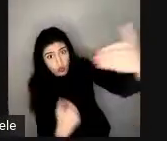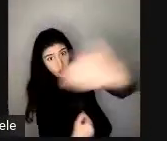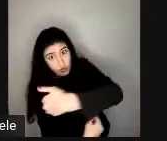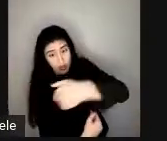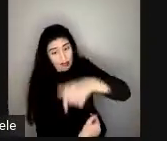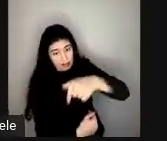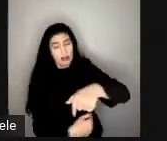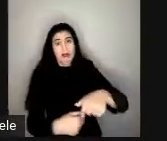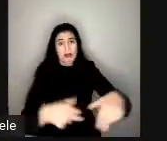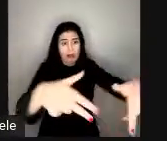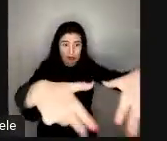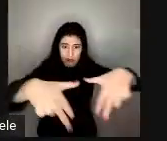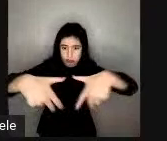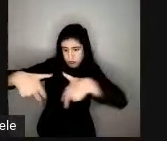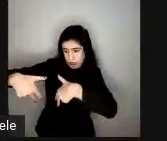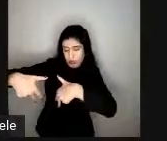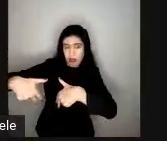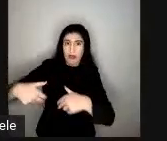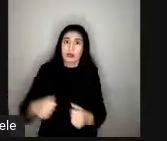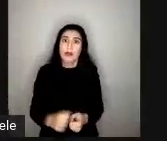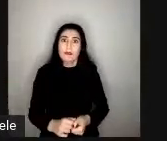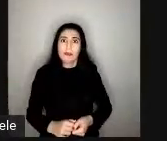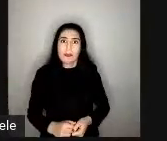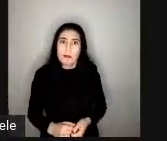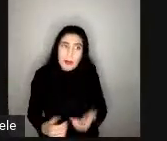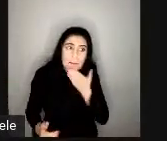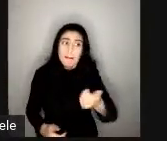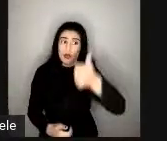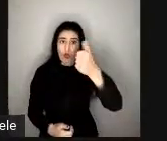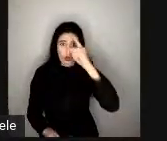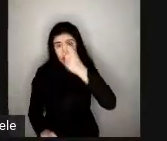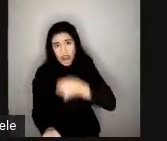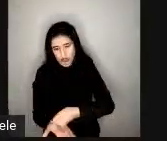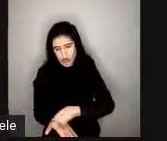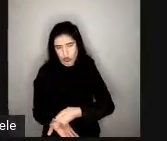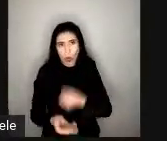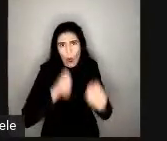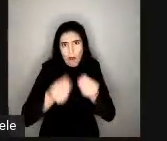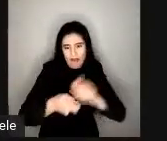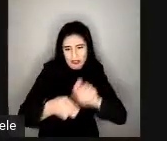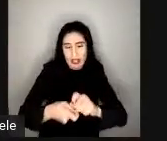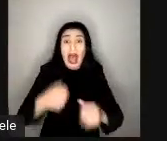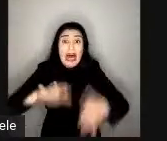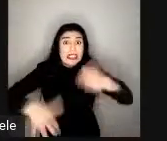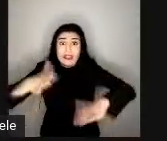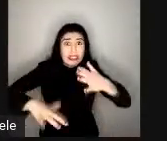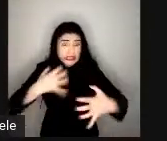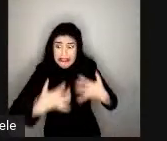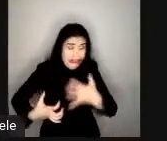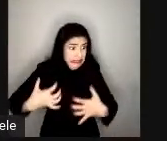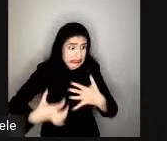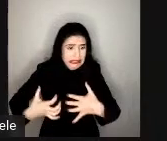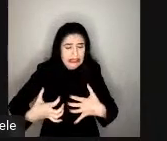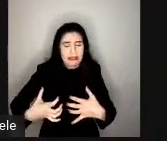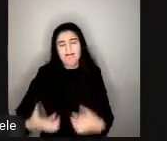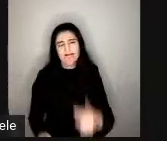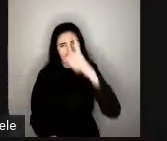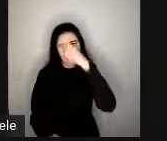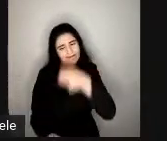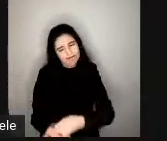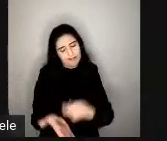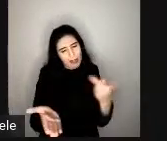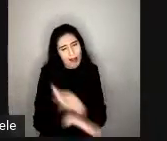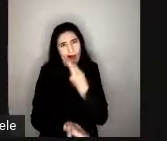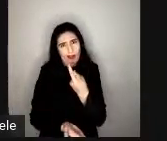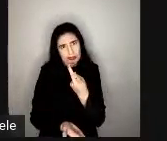de comportamento ajuda as pessoas a tomar a melhor decisão, né? Porque às vezes a pessoa está desesperada para fazer alguma coisa e toma a decisão errada. A outra coisa